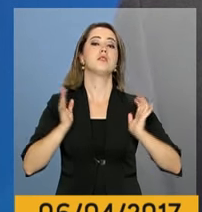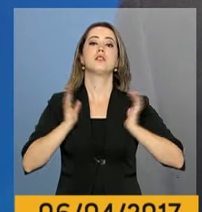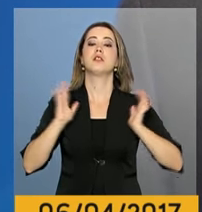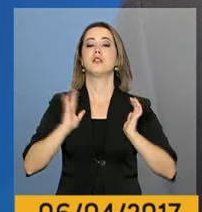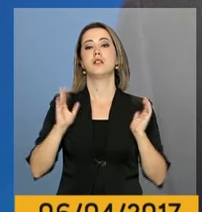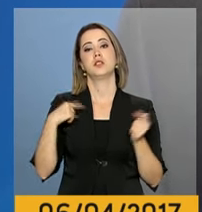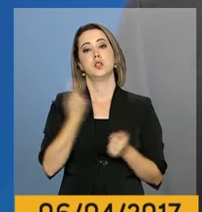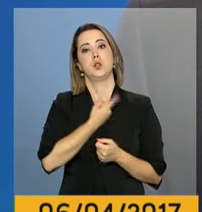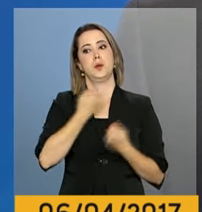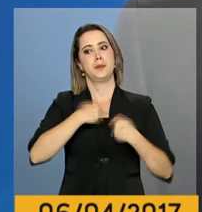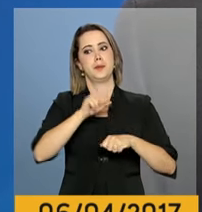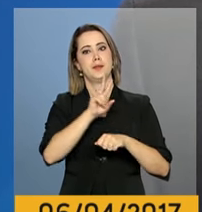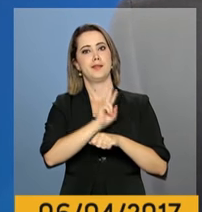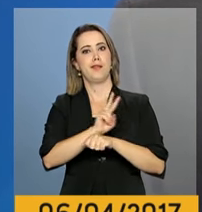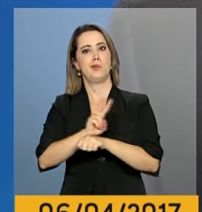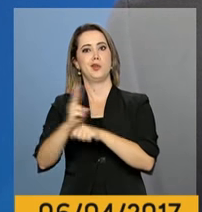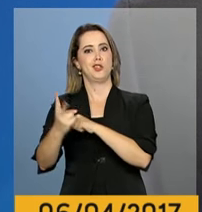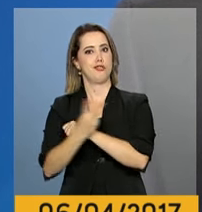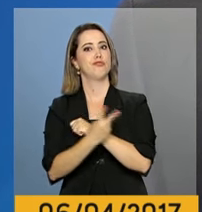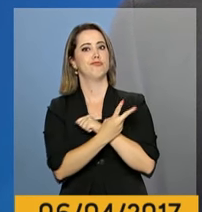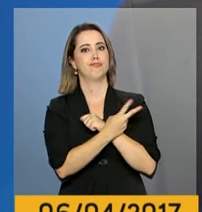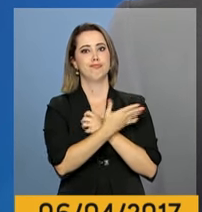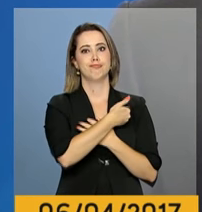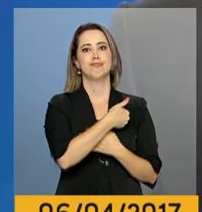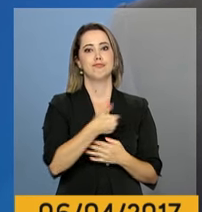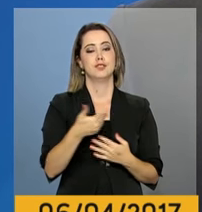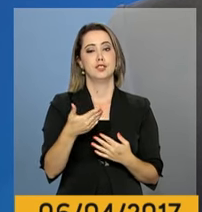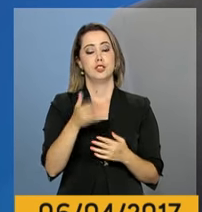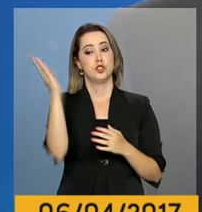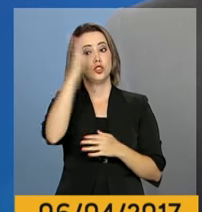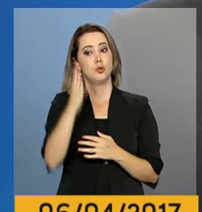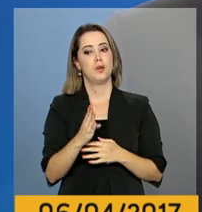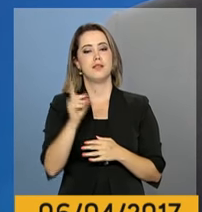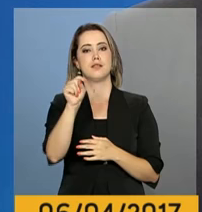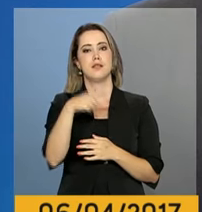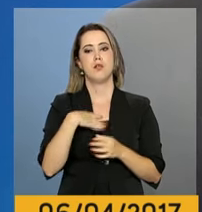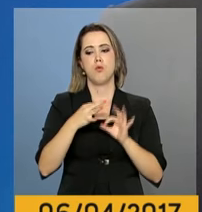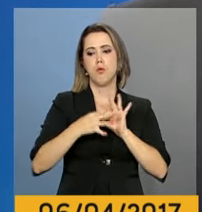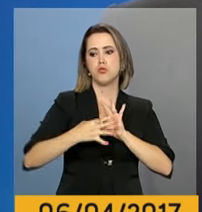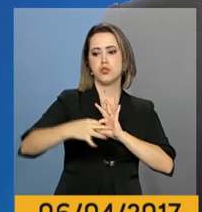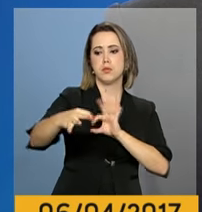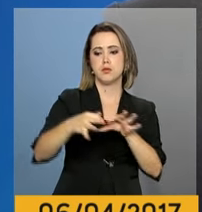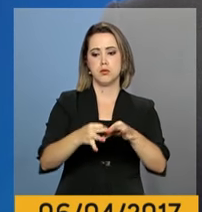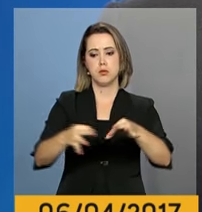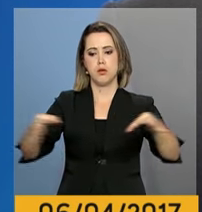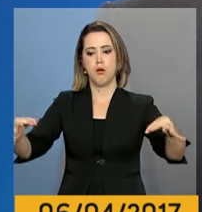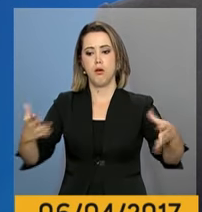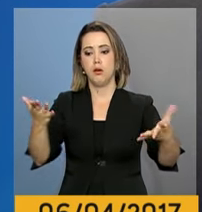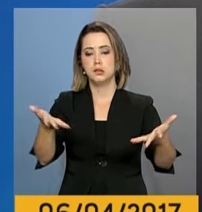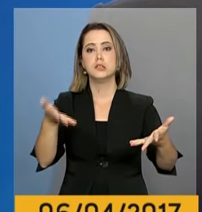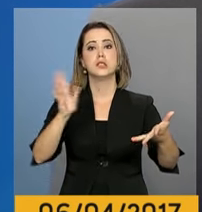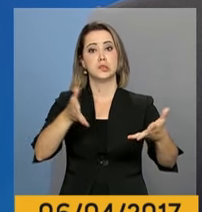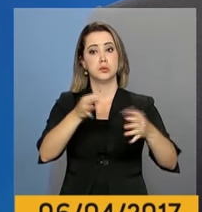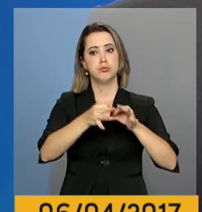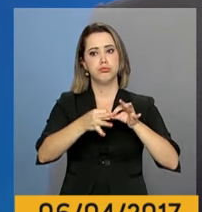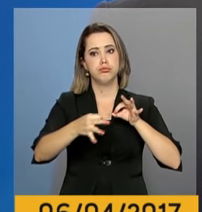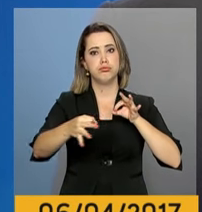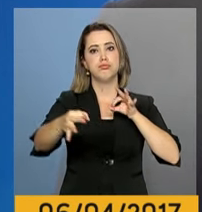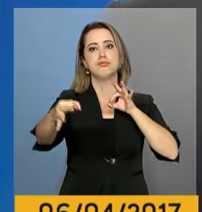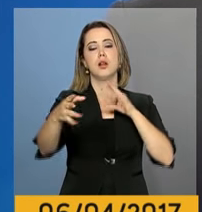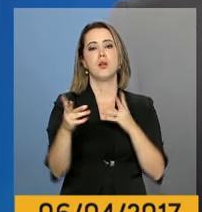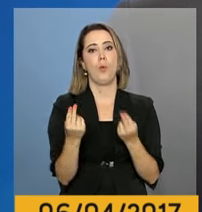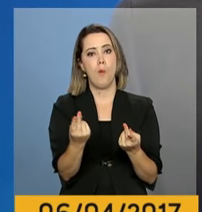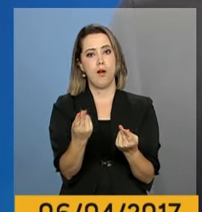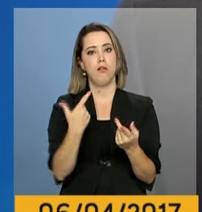nós temos a proteger no Brasil. São dimensões e riquezas que, por isso mesmo, dão a dimensão